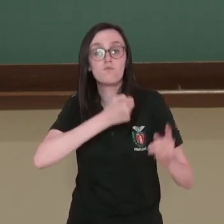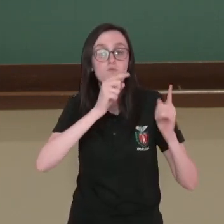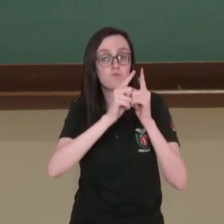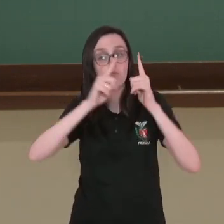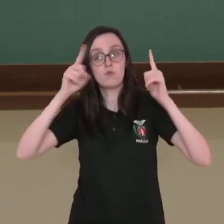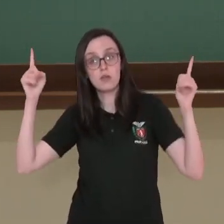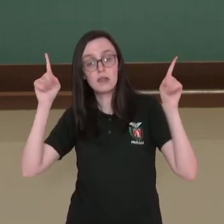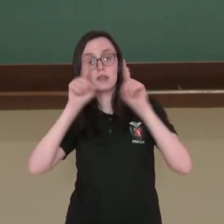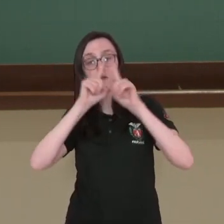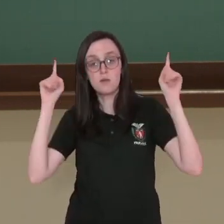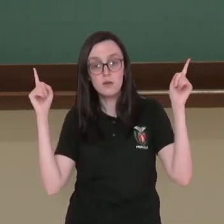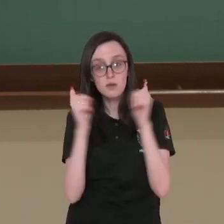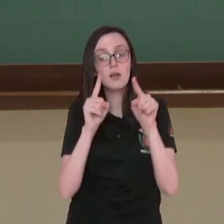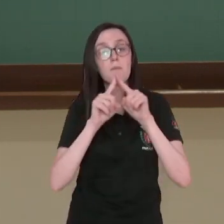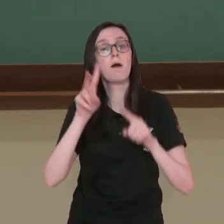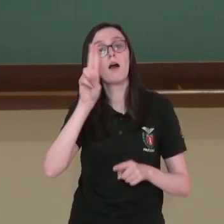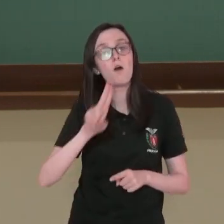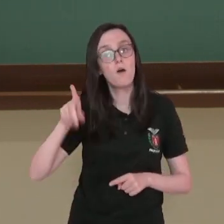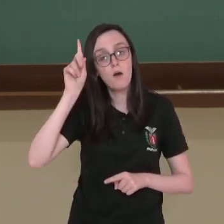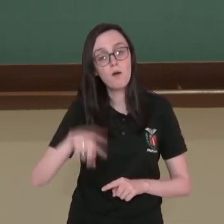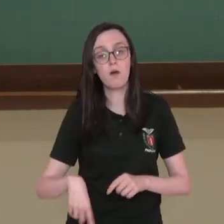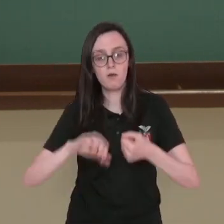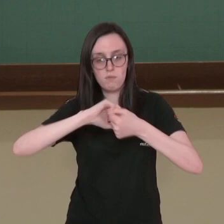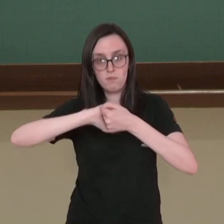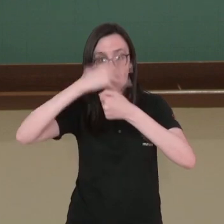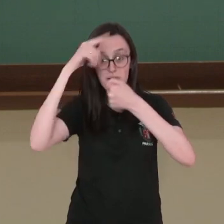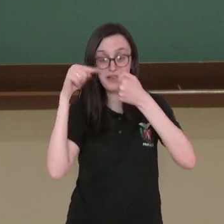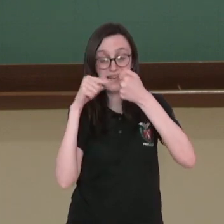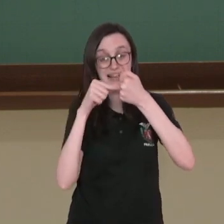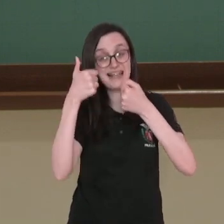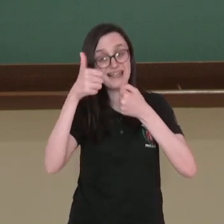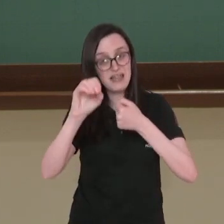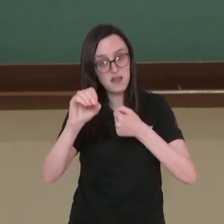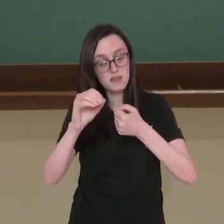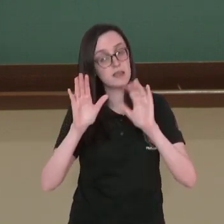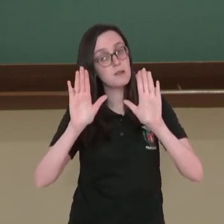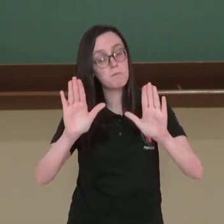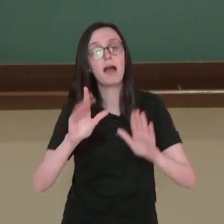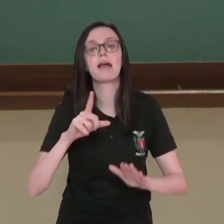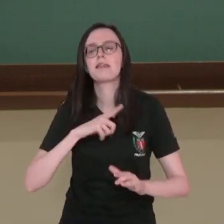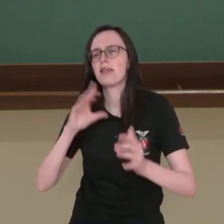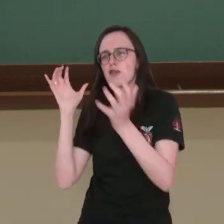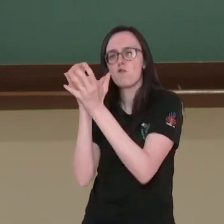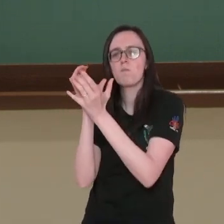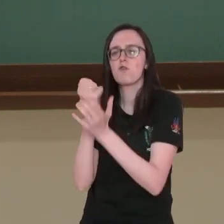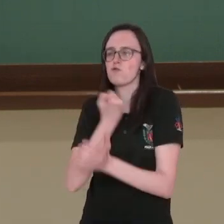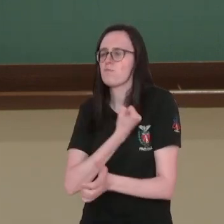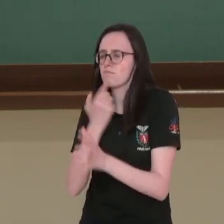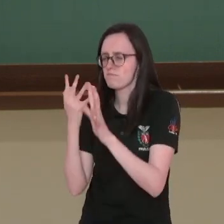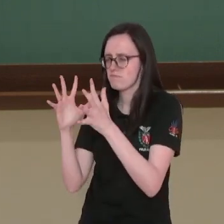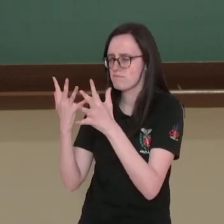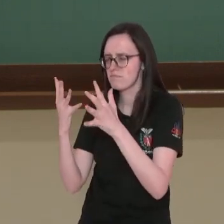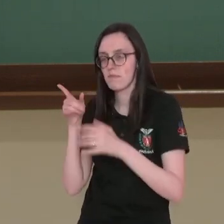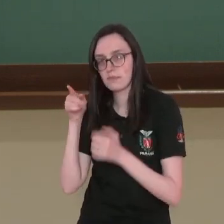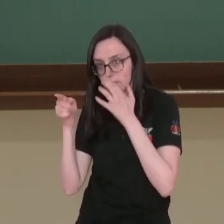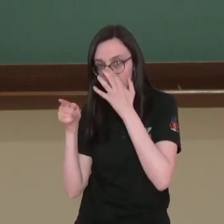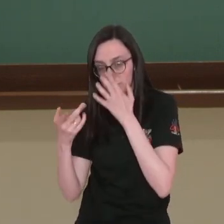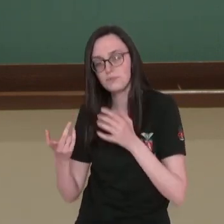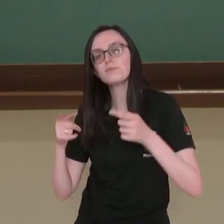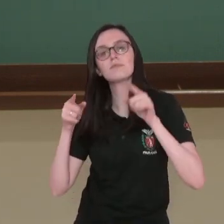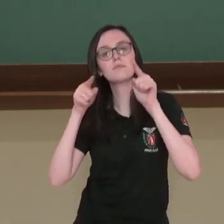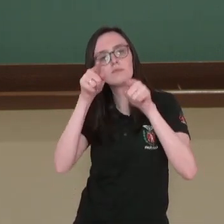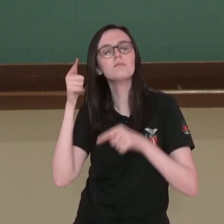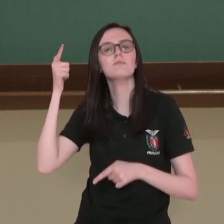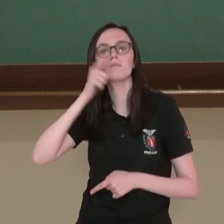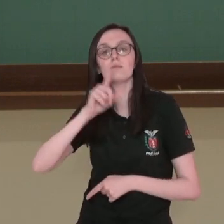e pequenos usando potências de base 10. Já a ordem de grandeza, ele é um valor estimado. E para você